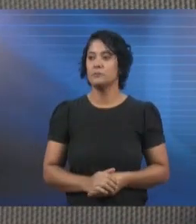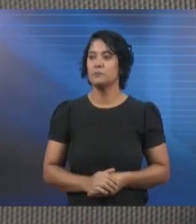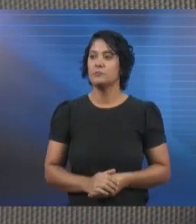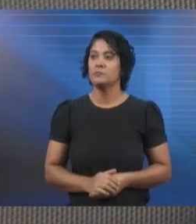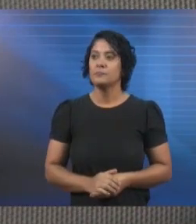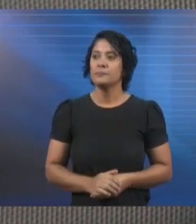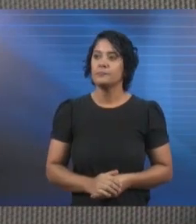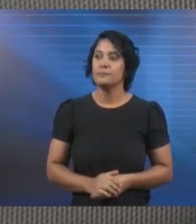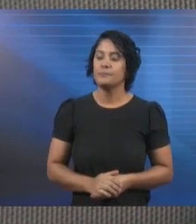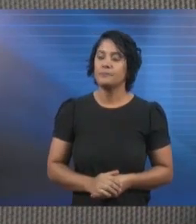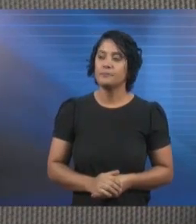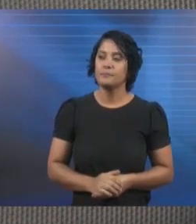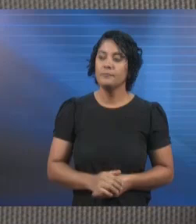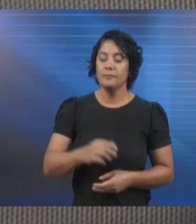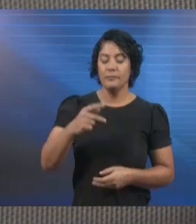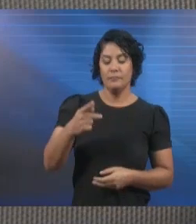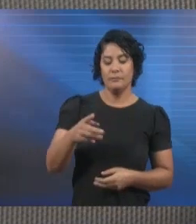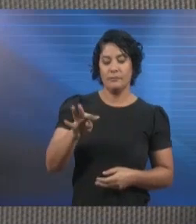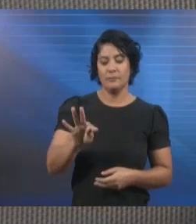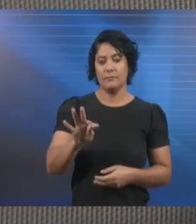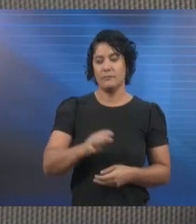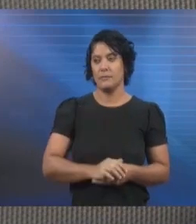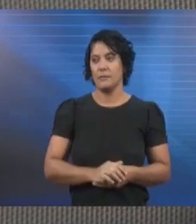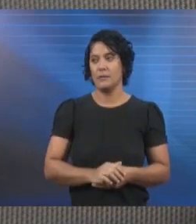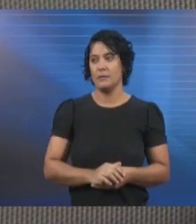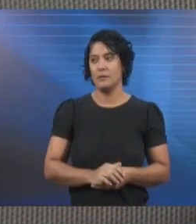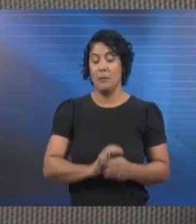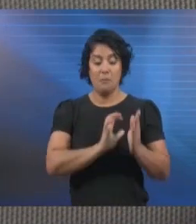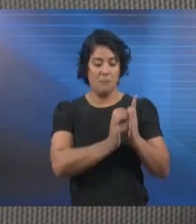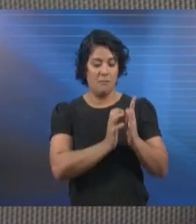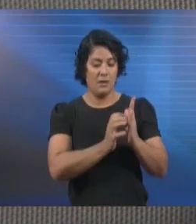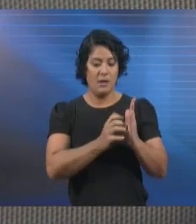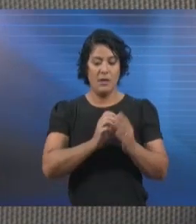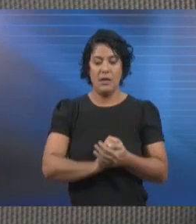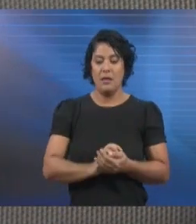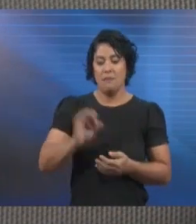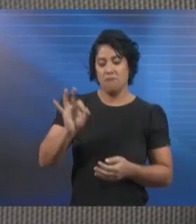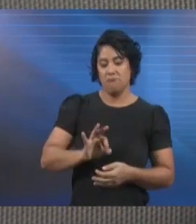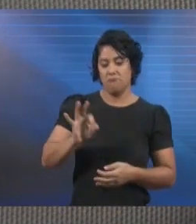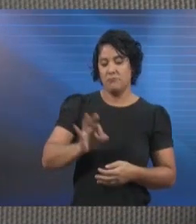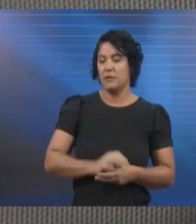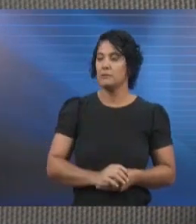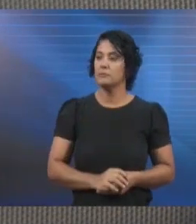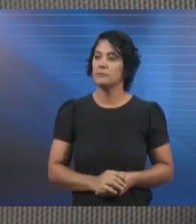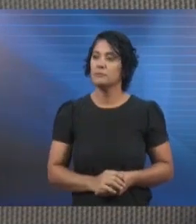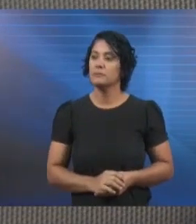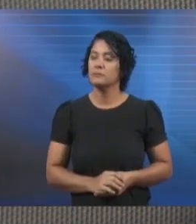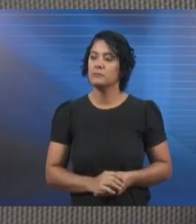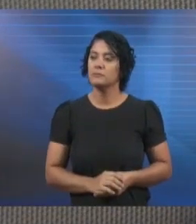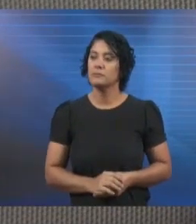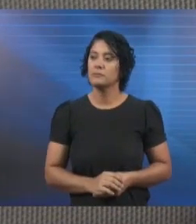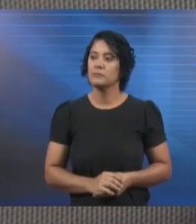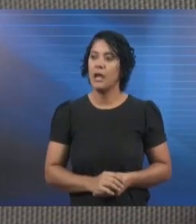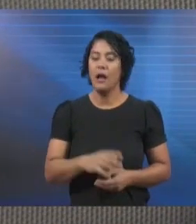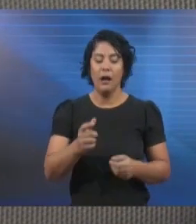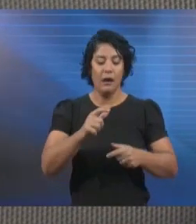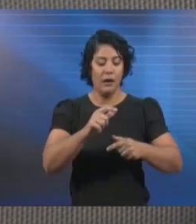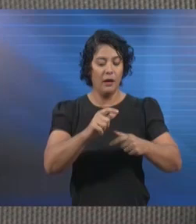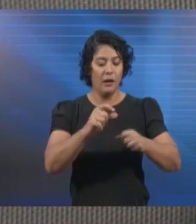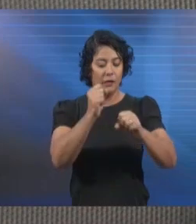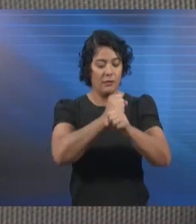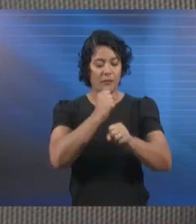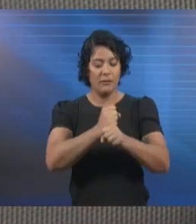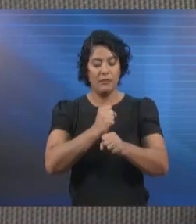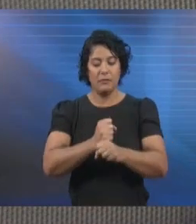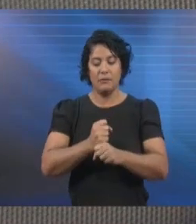desastrosa o PT se transformou no partido da taxa da taxação as únicas obras do governo Lula é